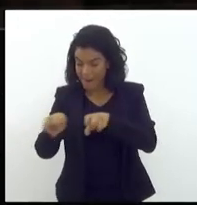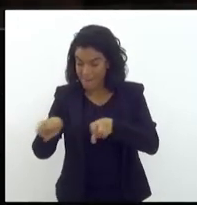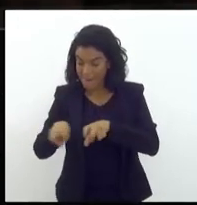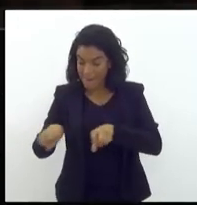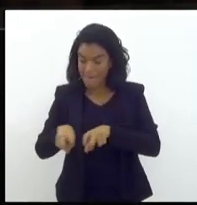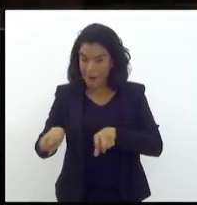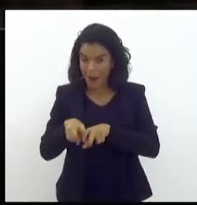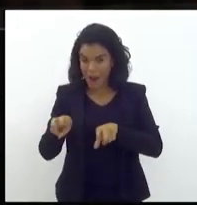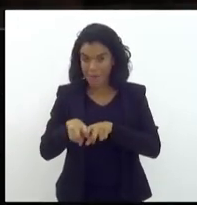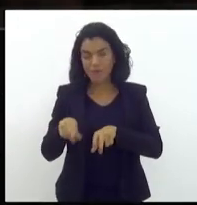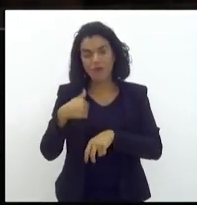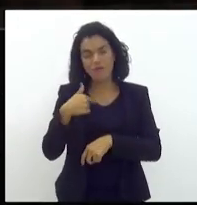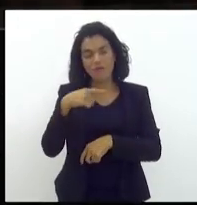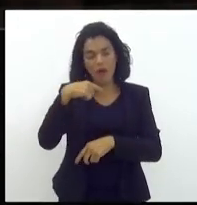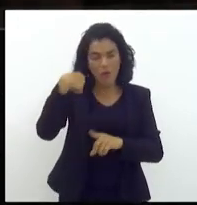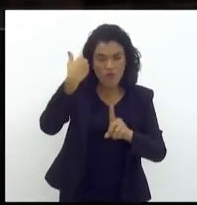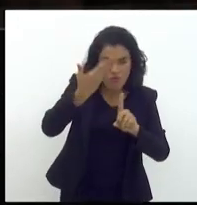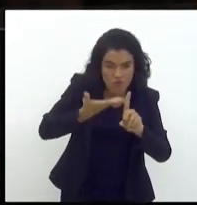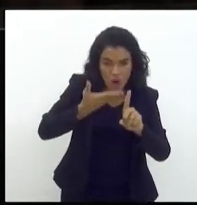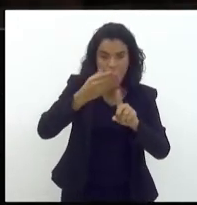por causa de Omulu